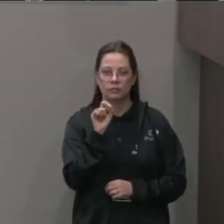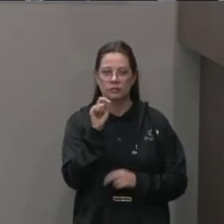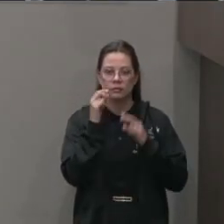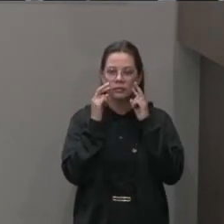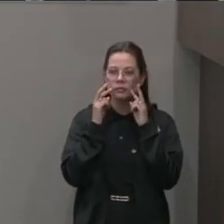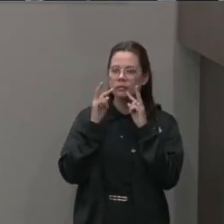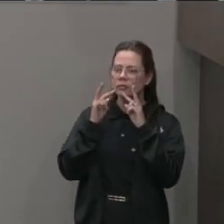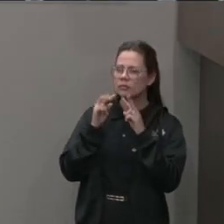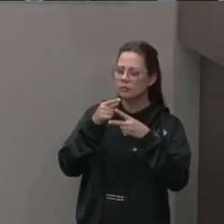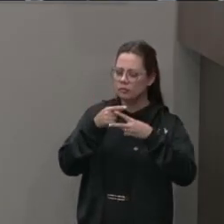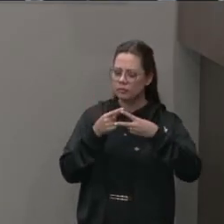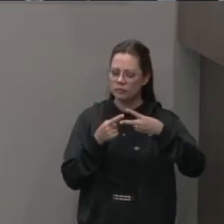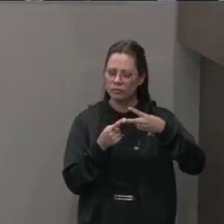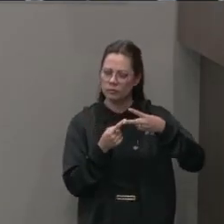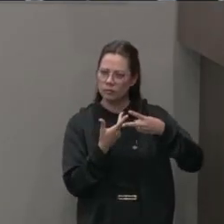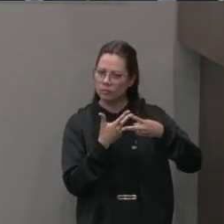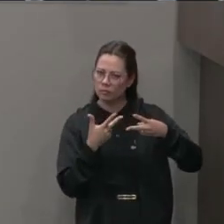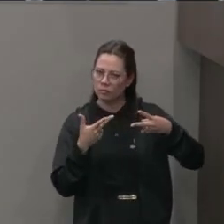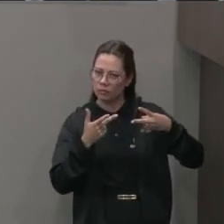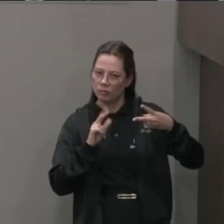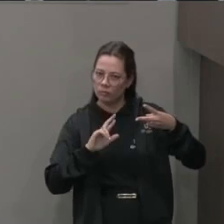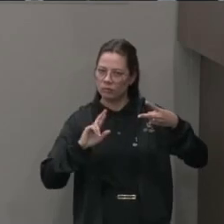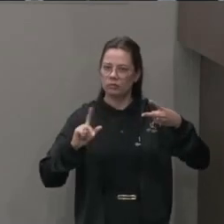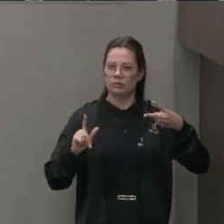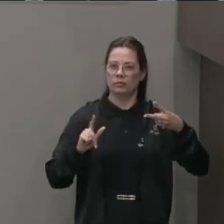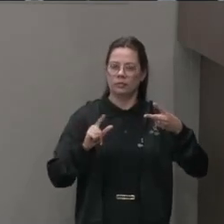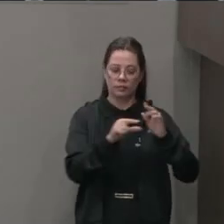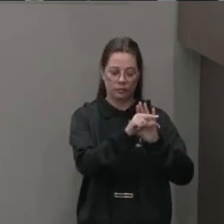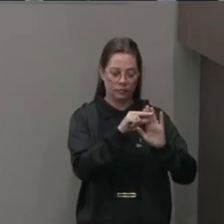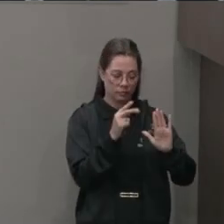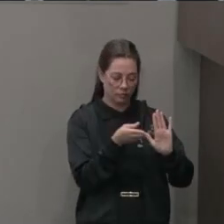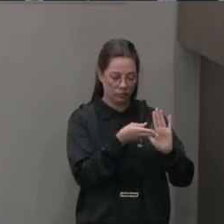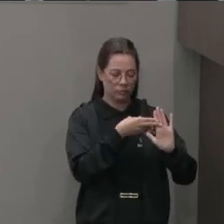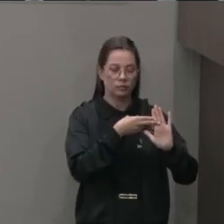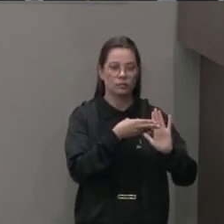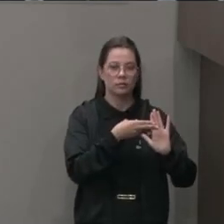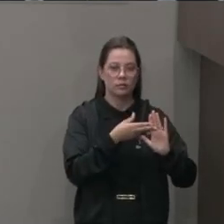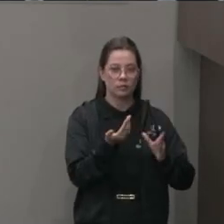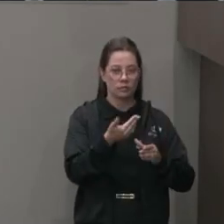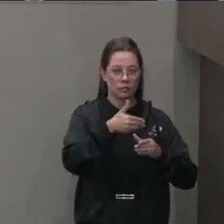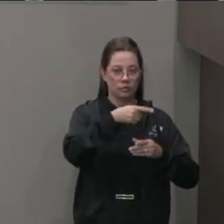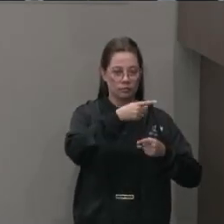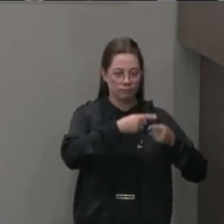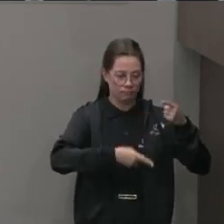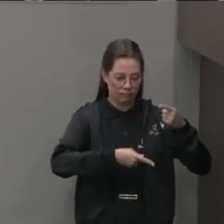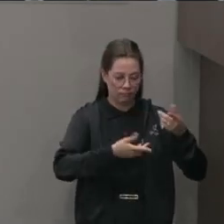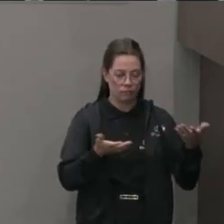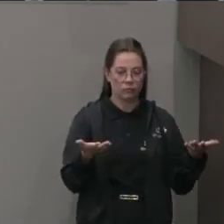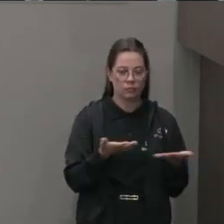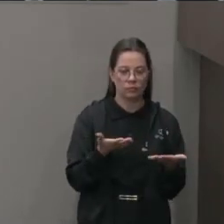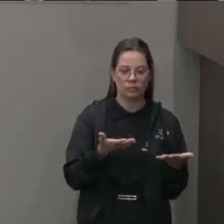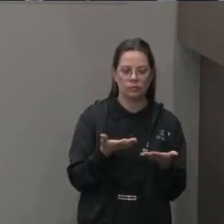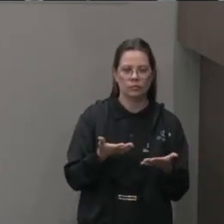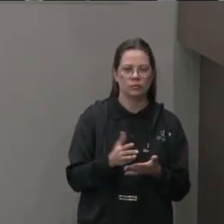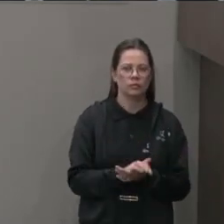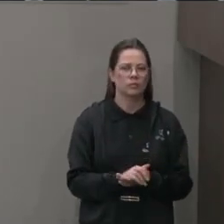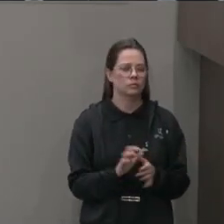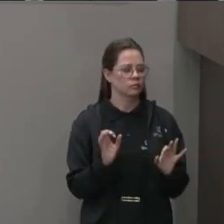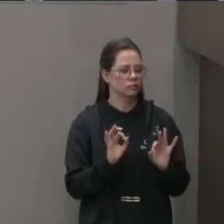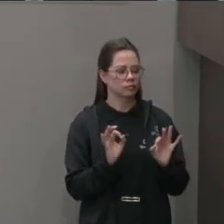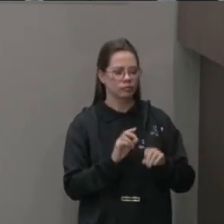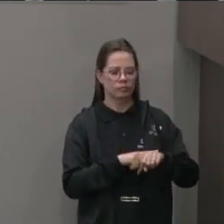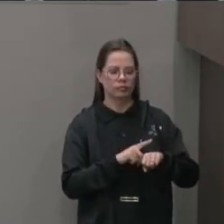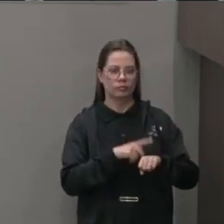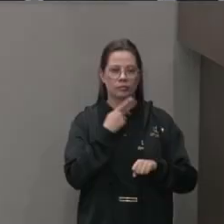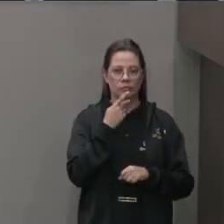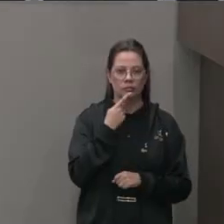duas situações diferentes. A questão da emenda ser vetada hoje, em momento nenhum está dizendo que não